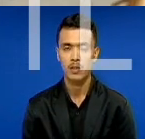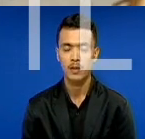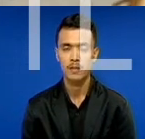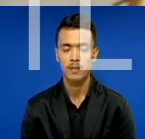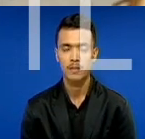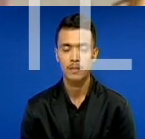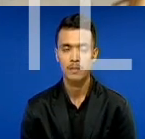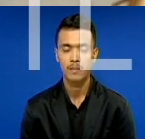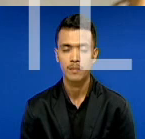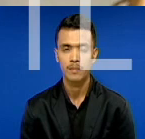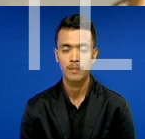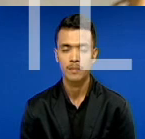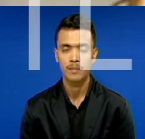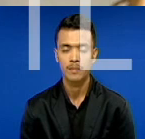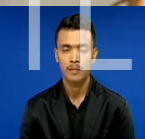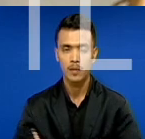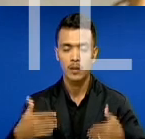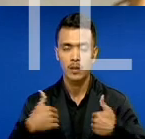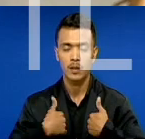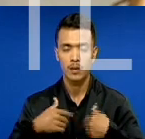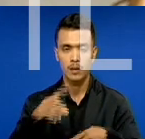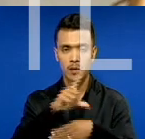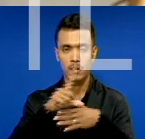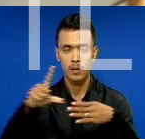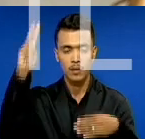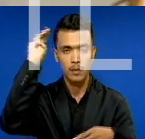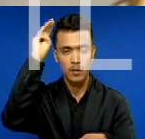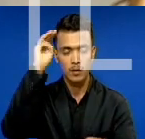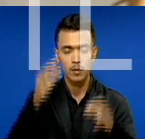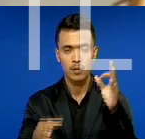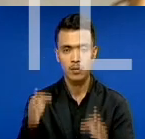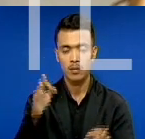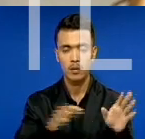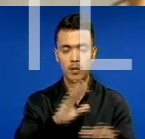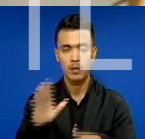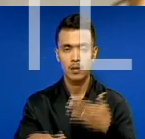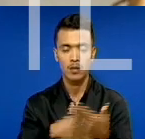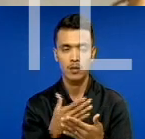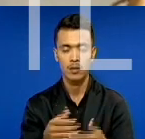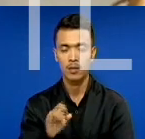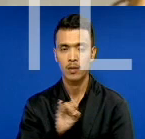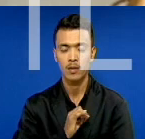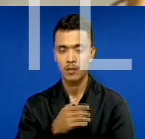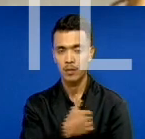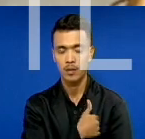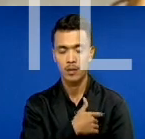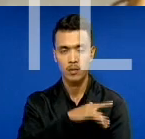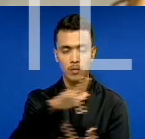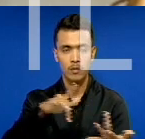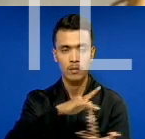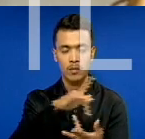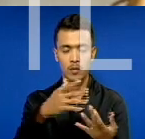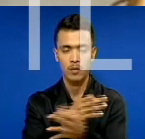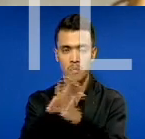ao ser o belo de encantaria, cada ministério nia neona, também ao ser o lau ali o idon,